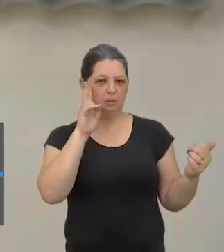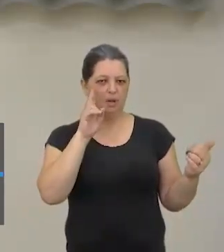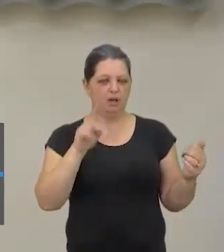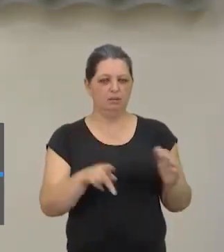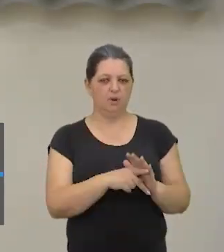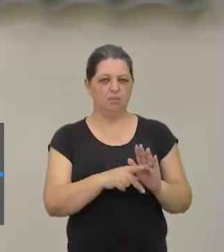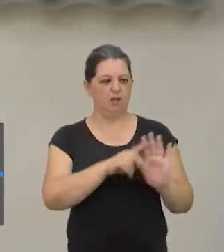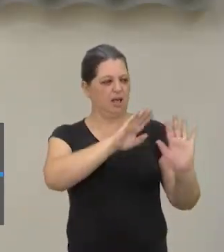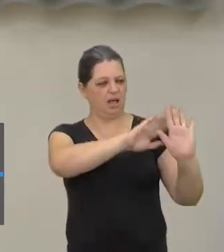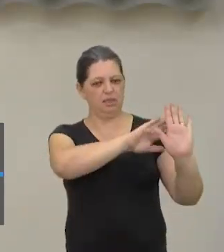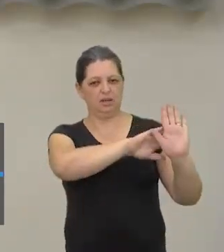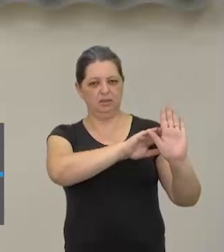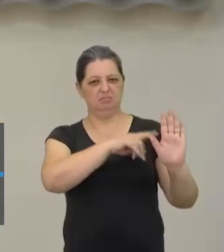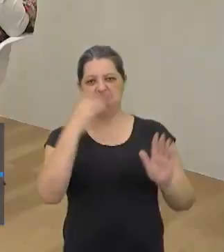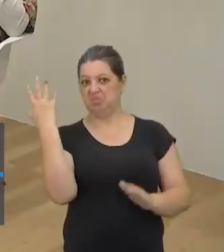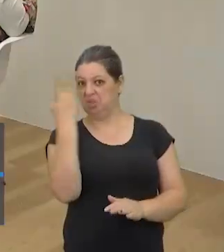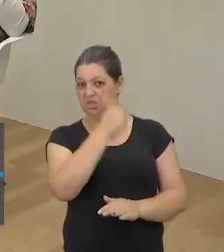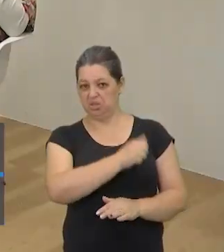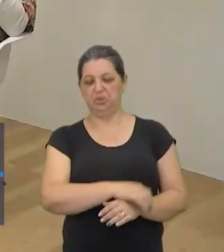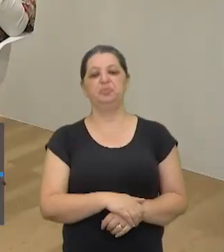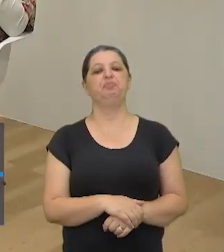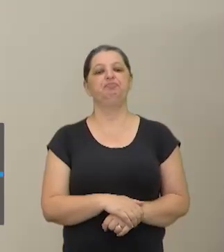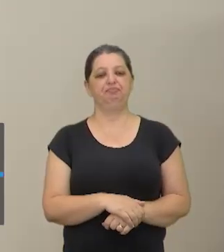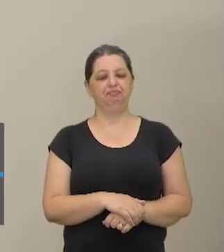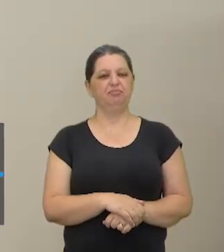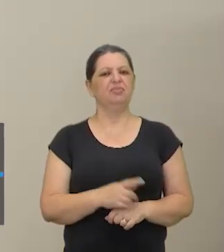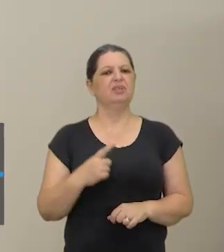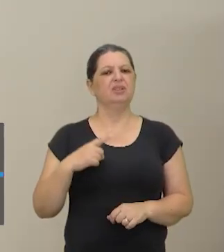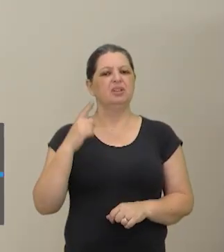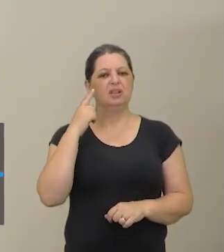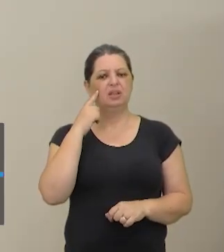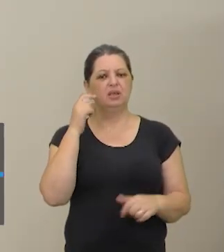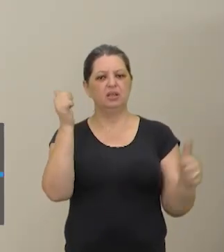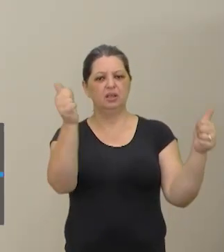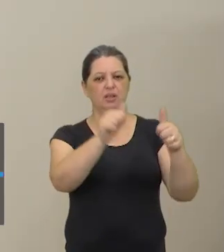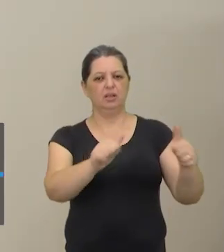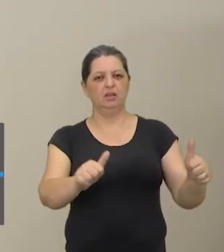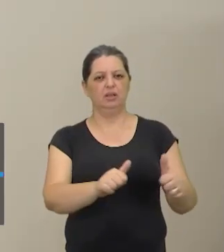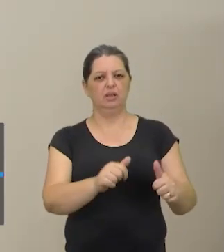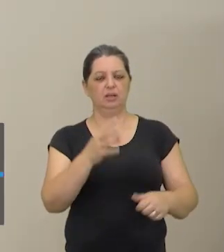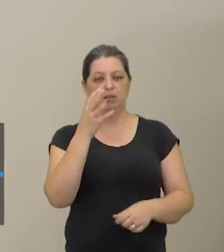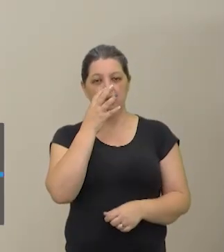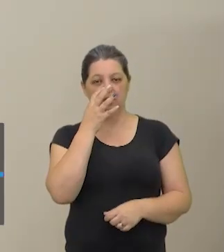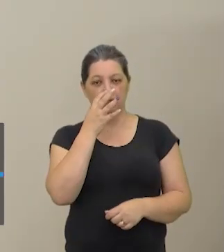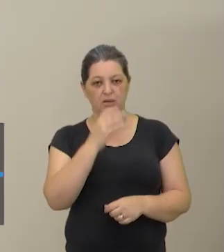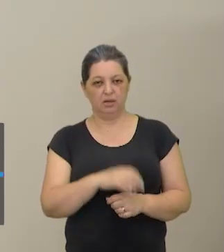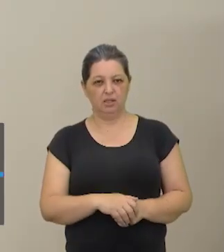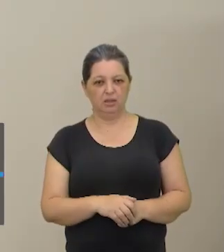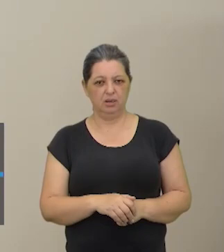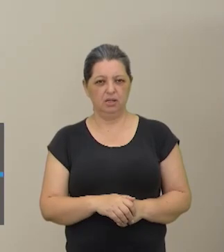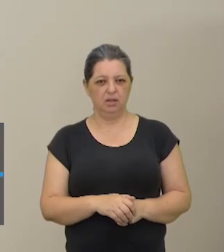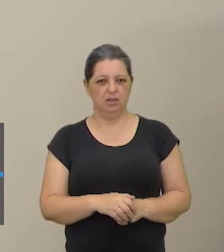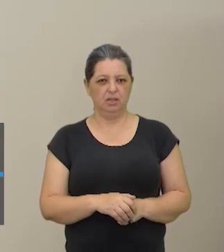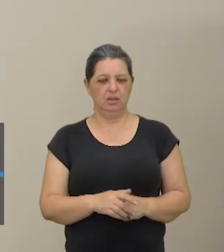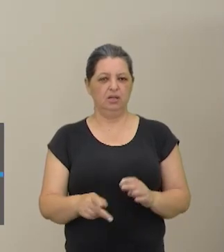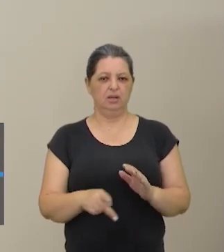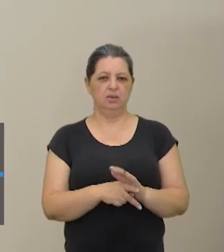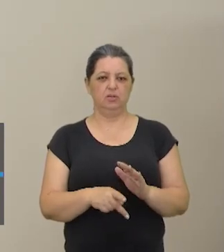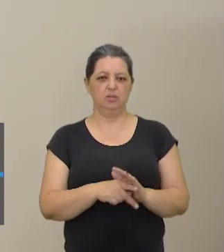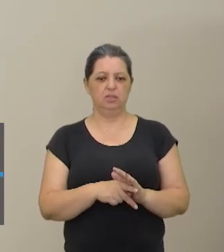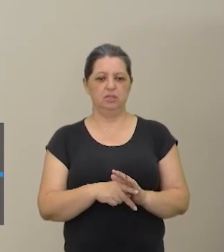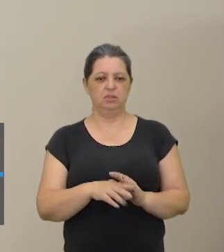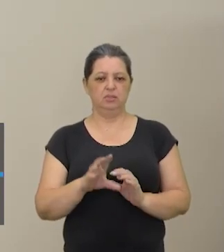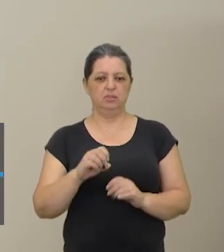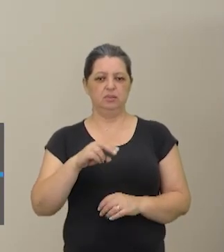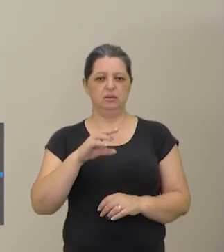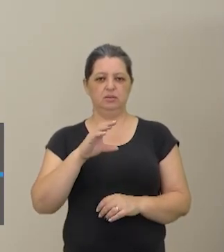atrás deles, assim, bem bonita. Que legal. Você sabe onde tem esculturas incríveis? Eu sei que é meio mórbido, mas no cemitério aqui da Consolação.